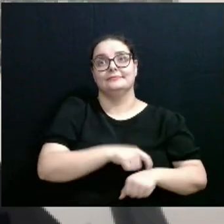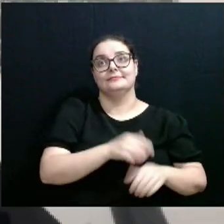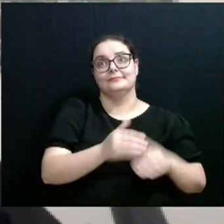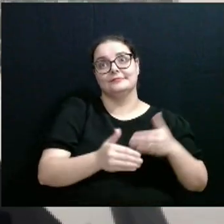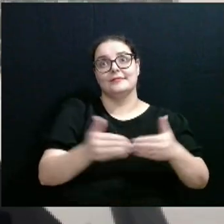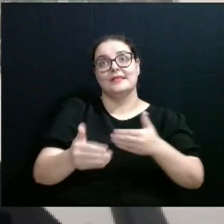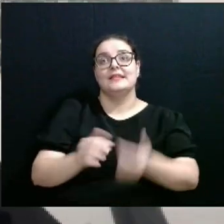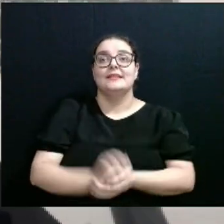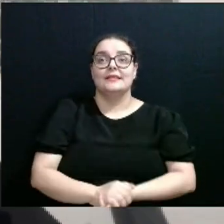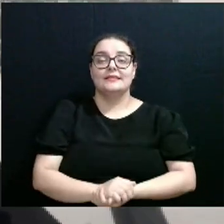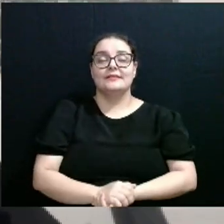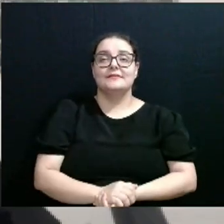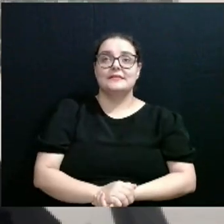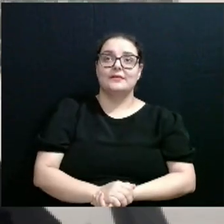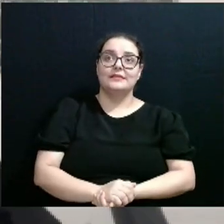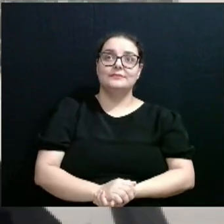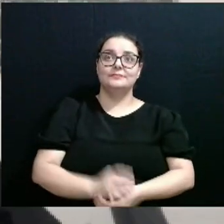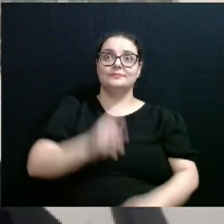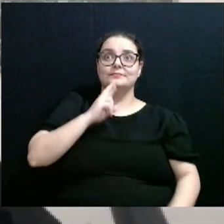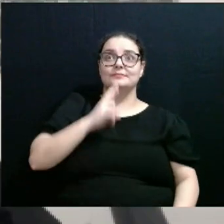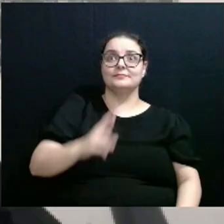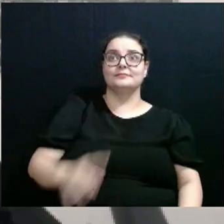resposta, quanto